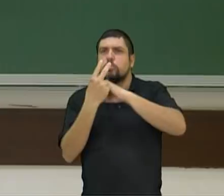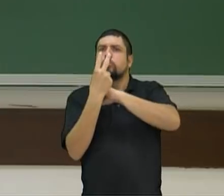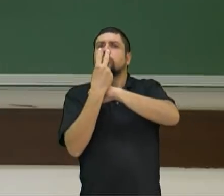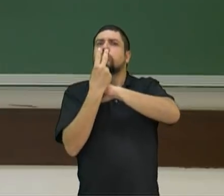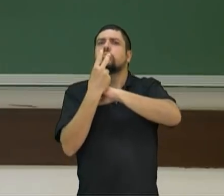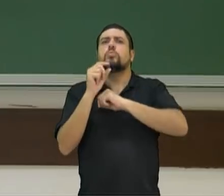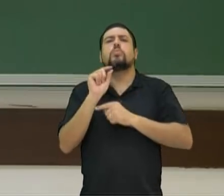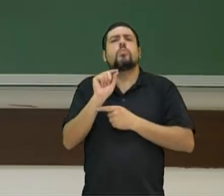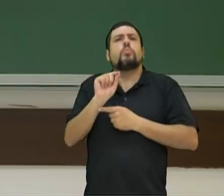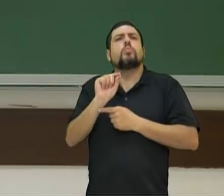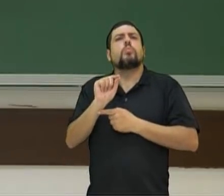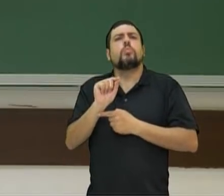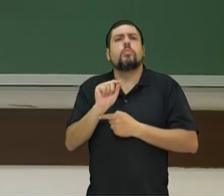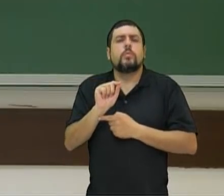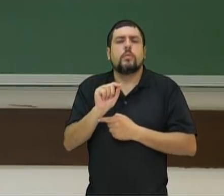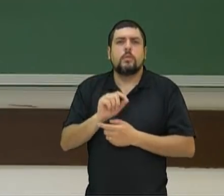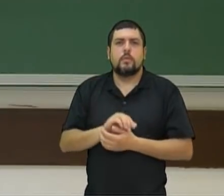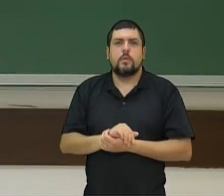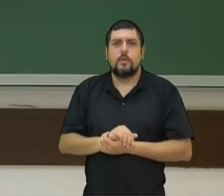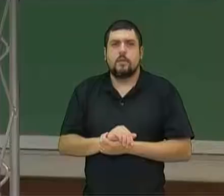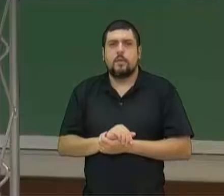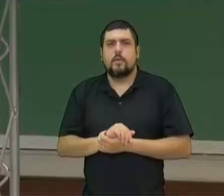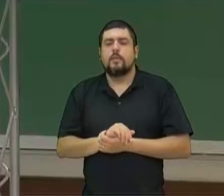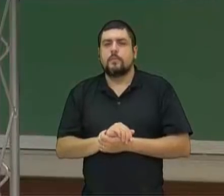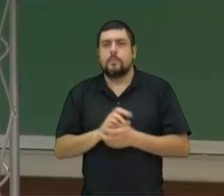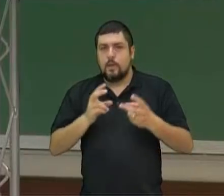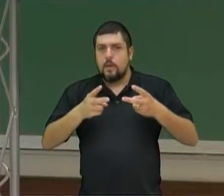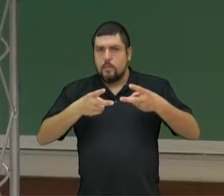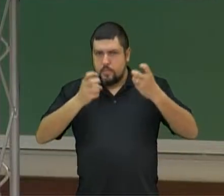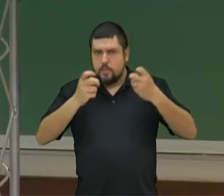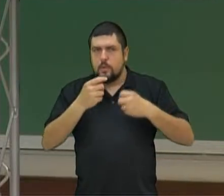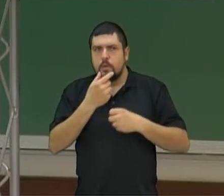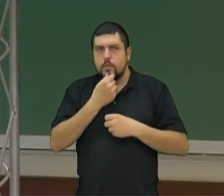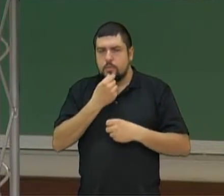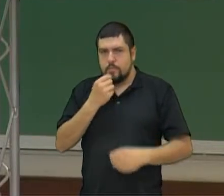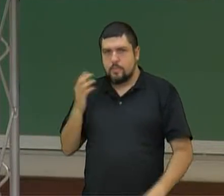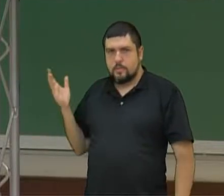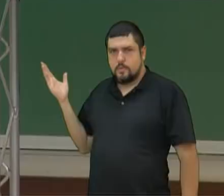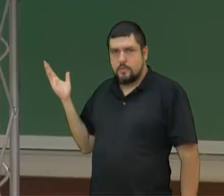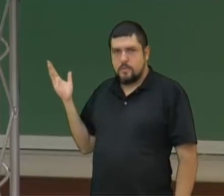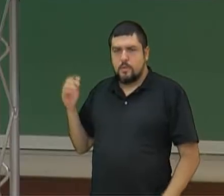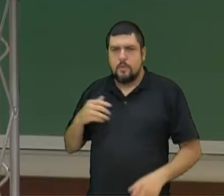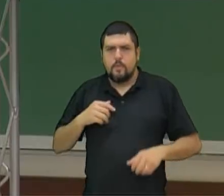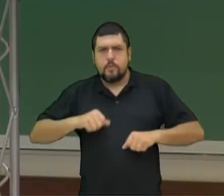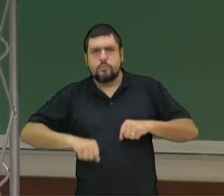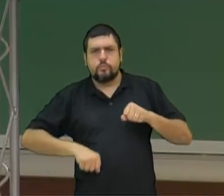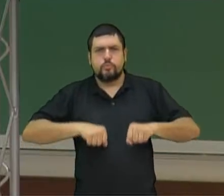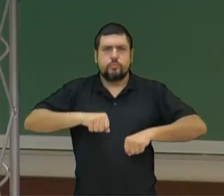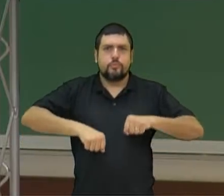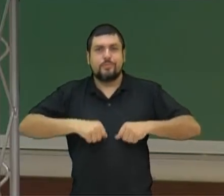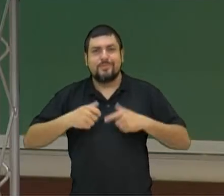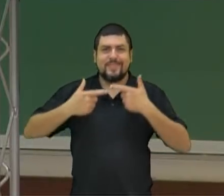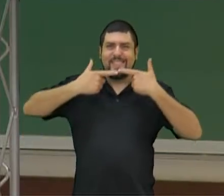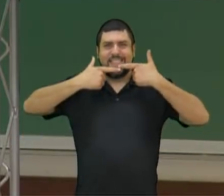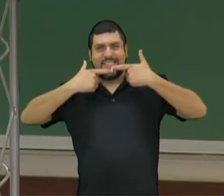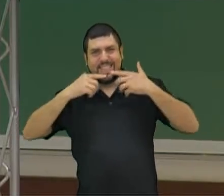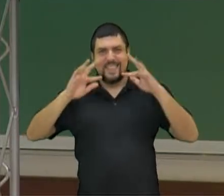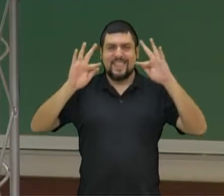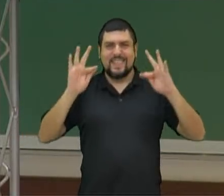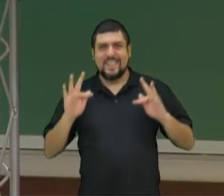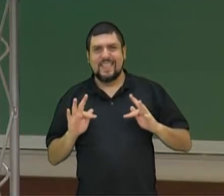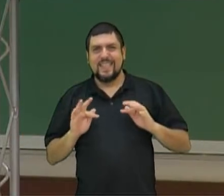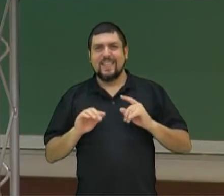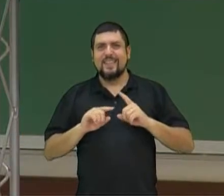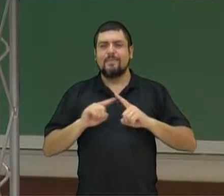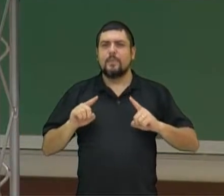sistema nervoso? Então você repara que esse menino está todo preparado para andar de bicicleta, está todo animado, só que ele está